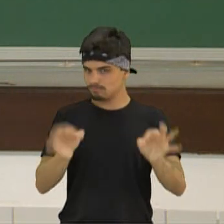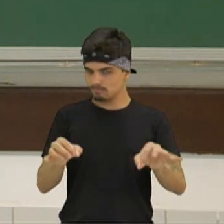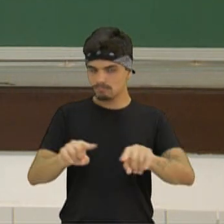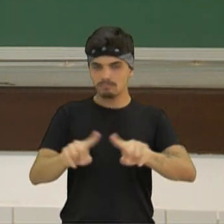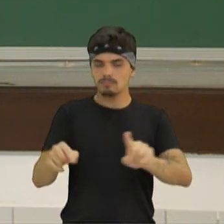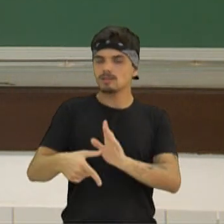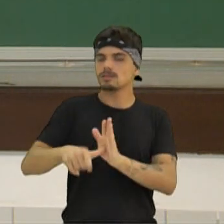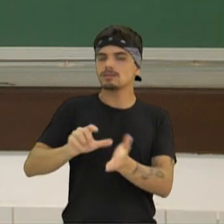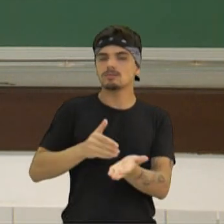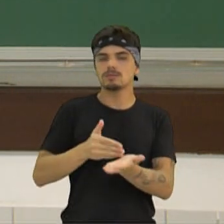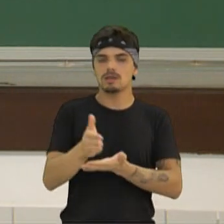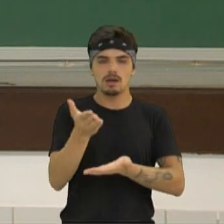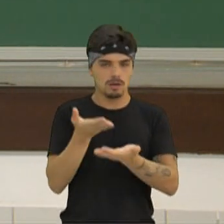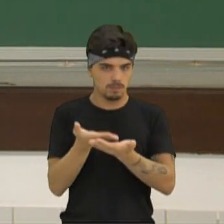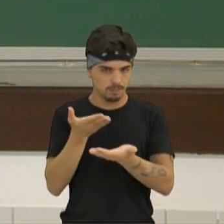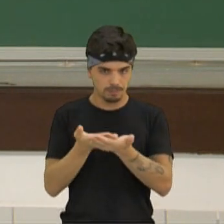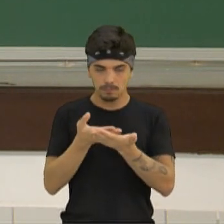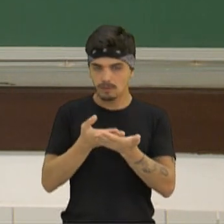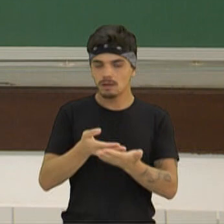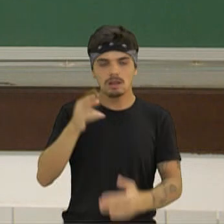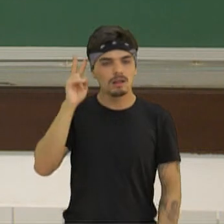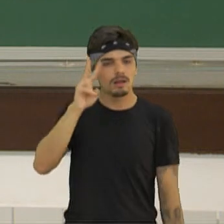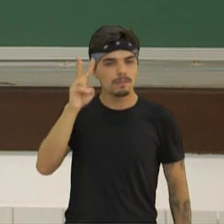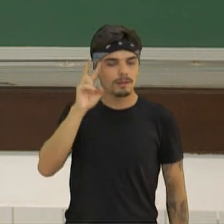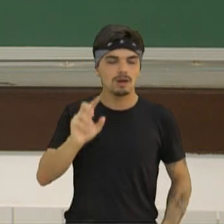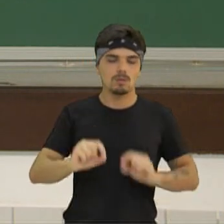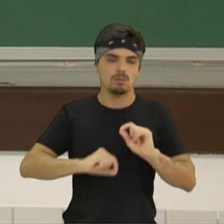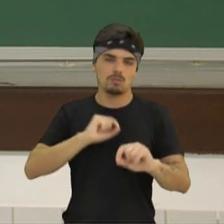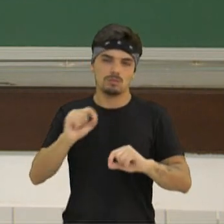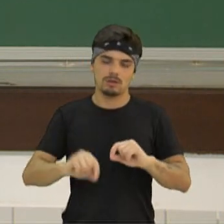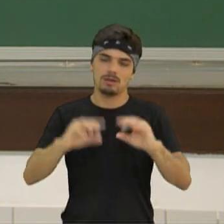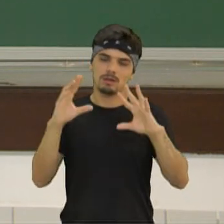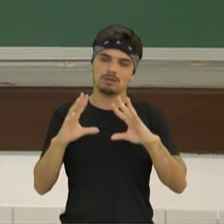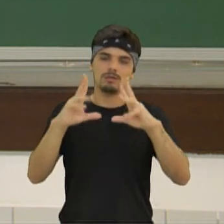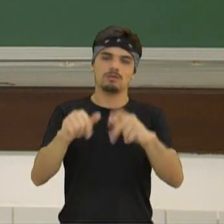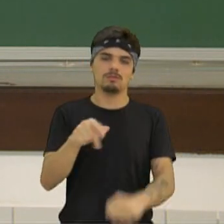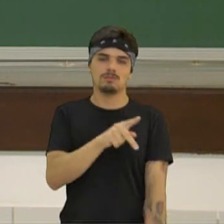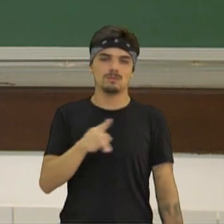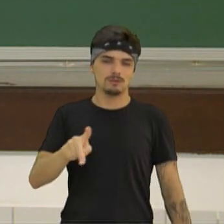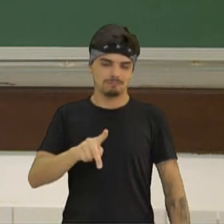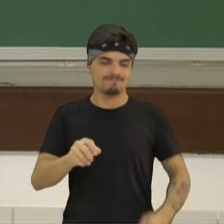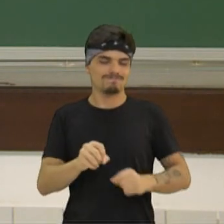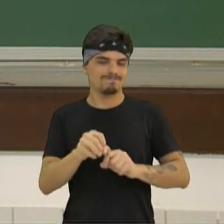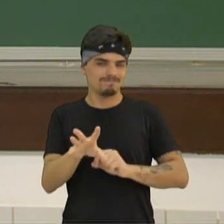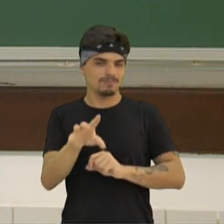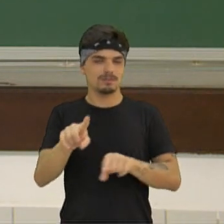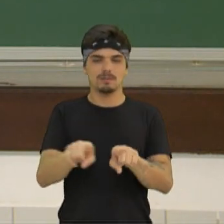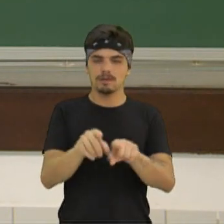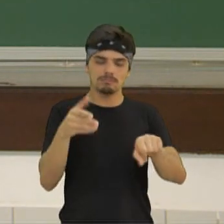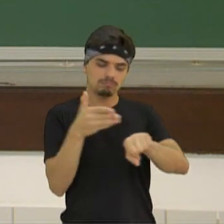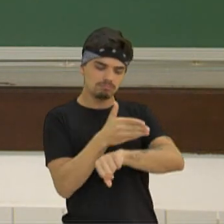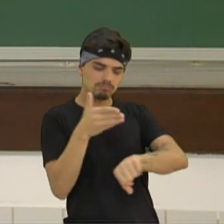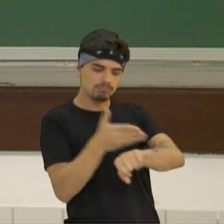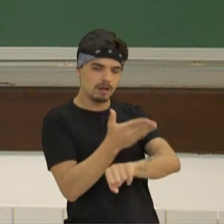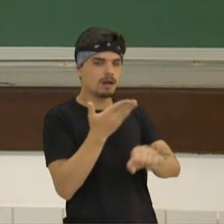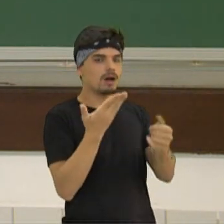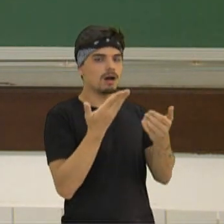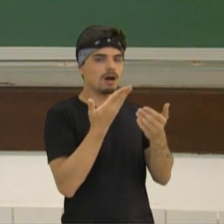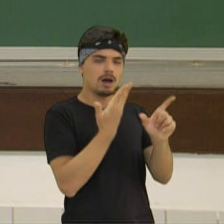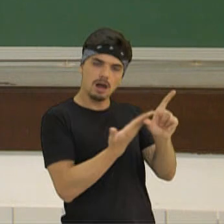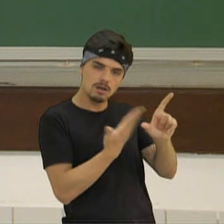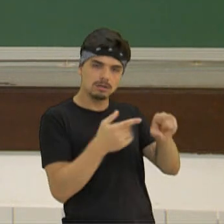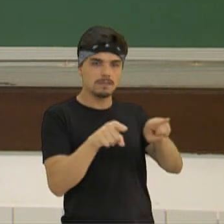Bom, antes de iniciar a aula, né, aquele lembrete ali que todos os professores fazem, continuem acessando o Classroom,